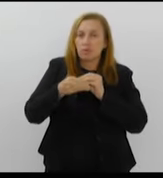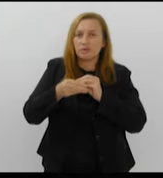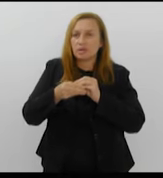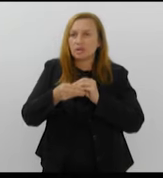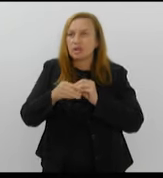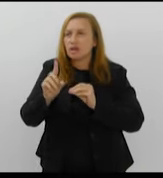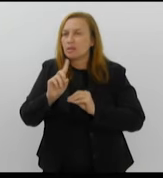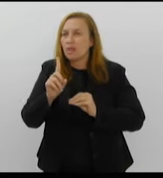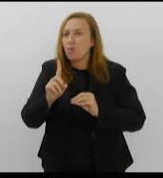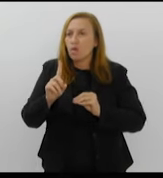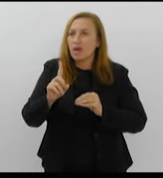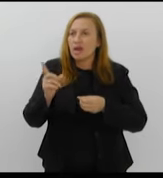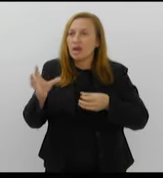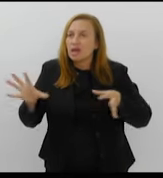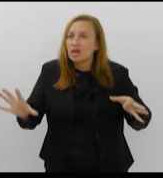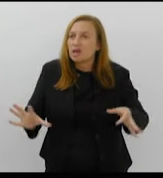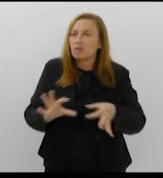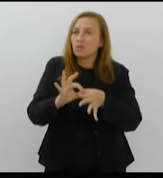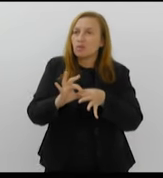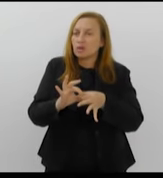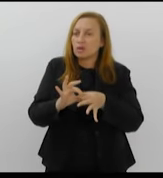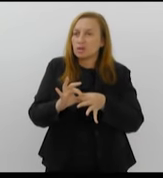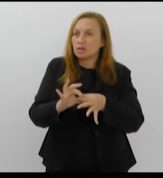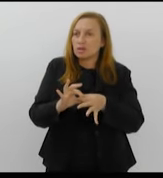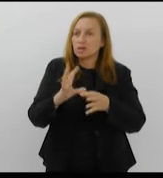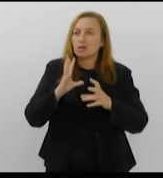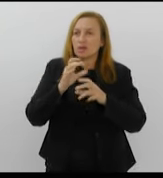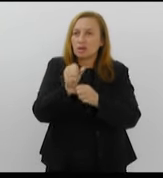é incorporado à base do cálculo de